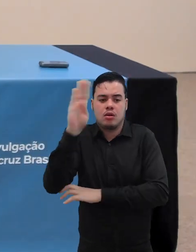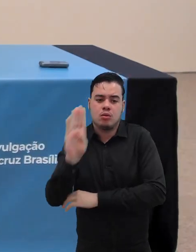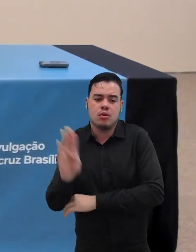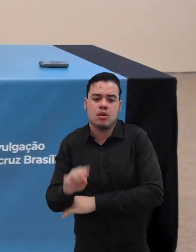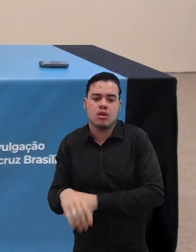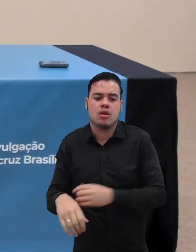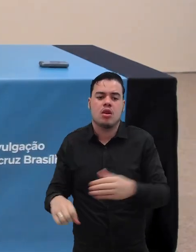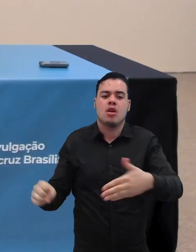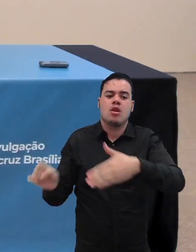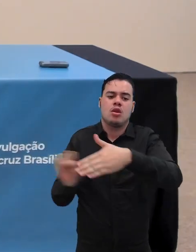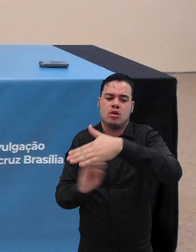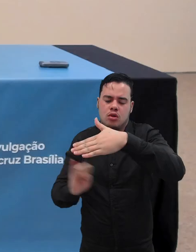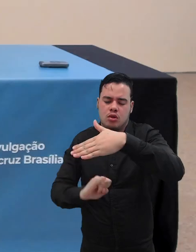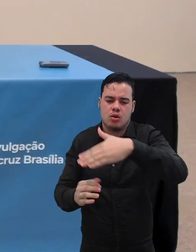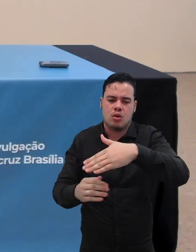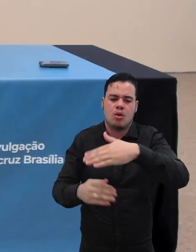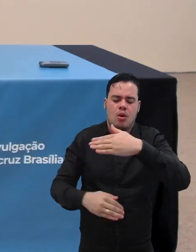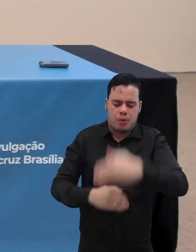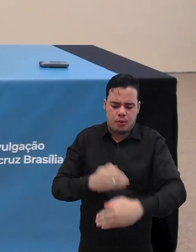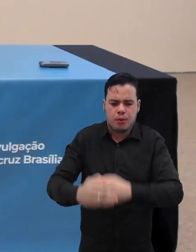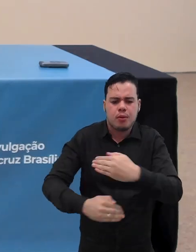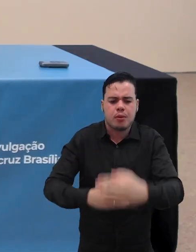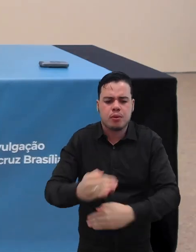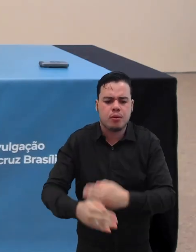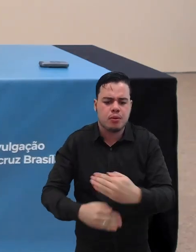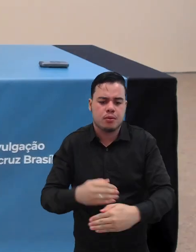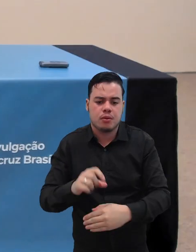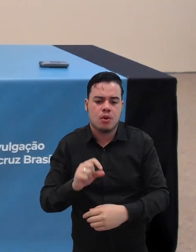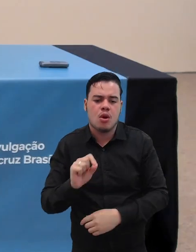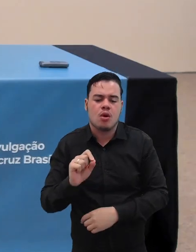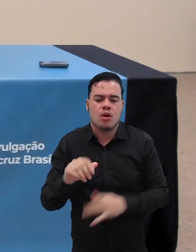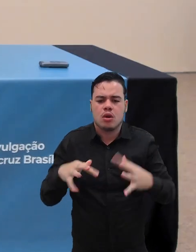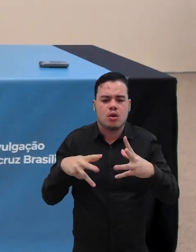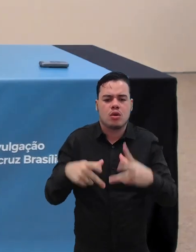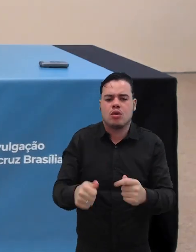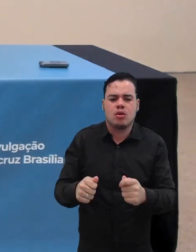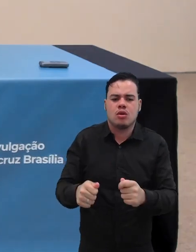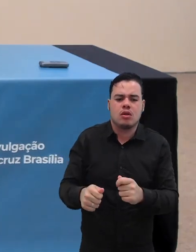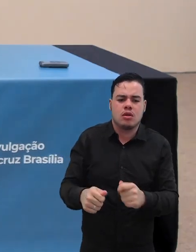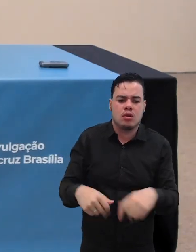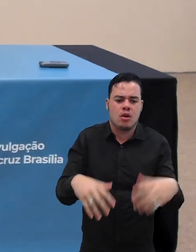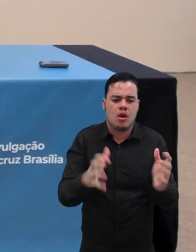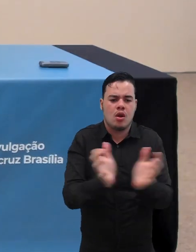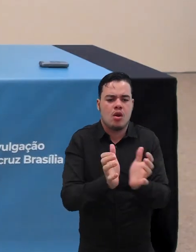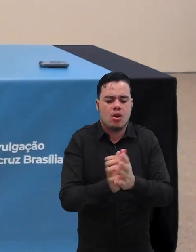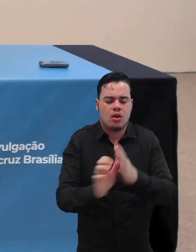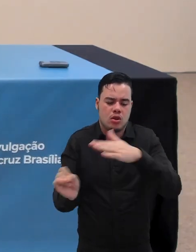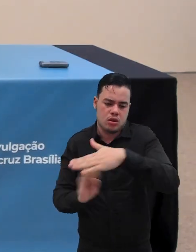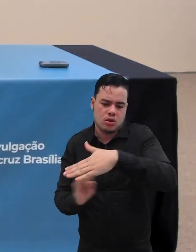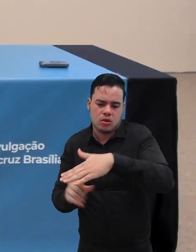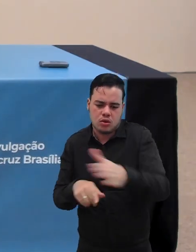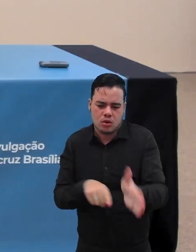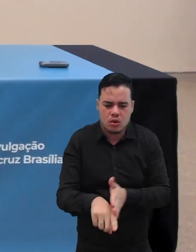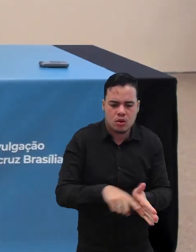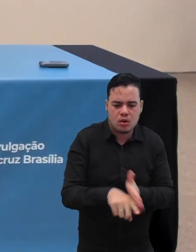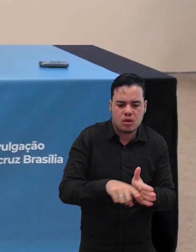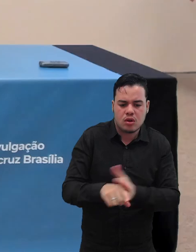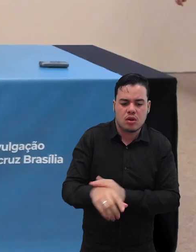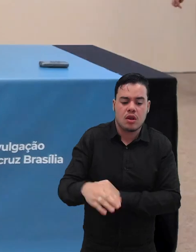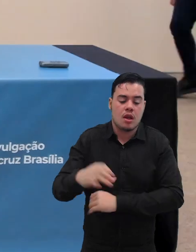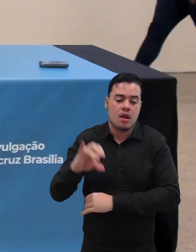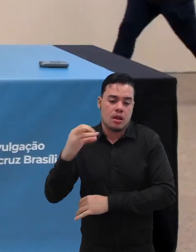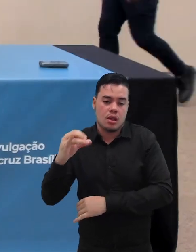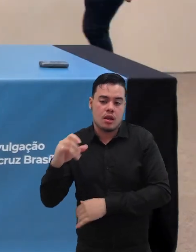instituição que cumpre exatamente o que todas as nossas instituições de pesquisa, de ciência e tecnologia devem fazer, que